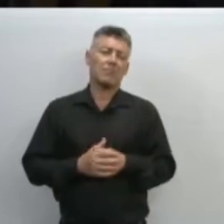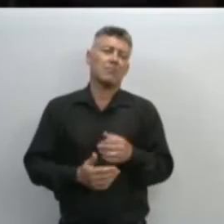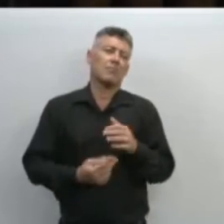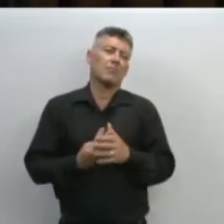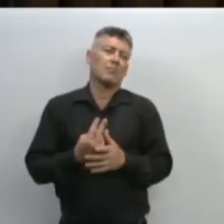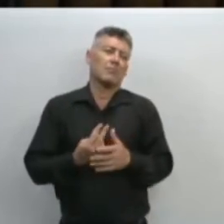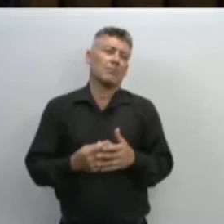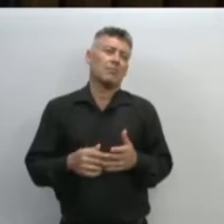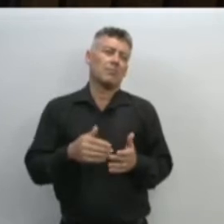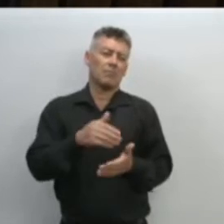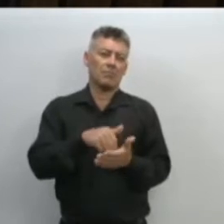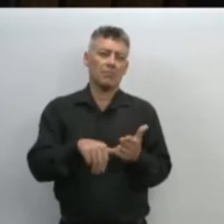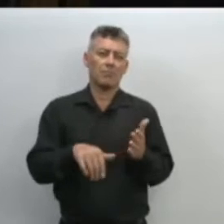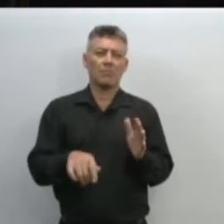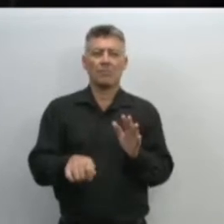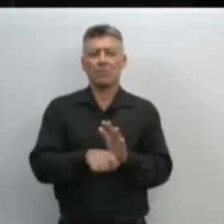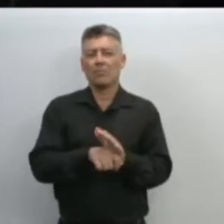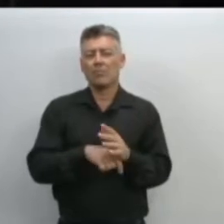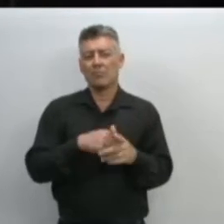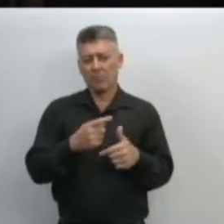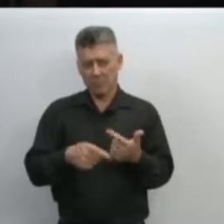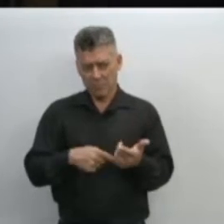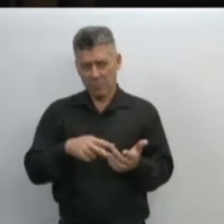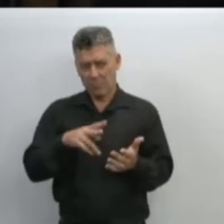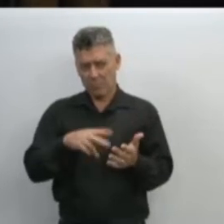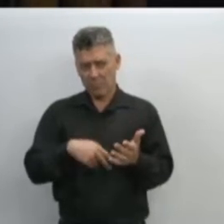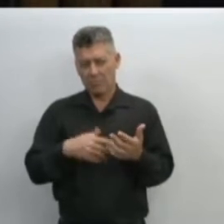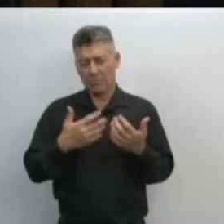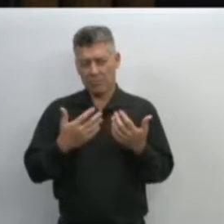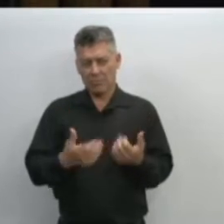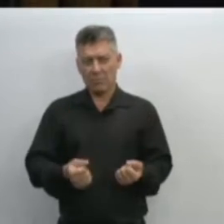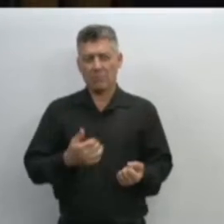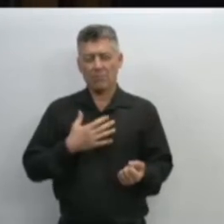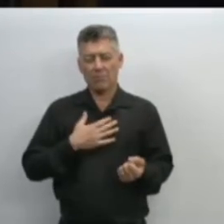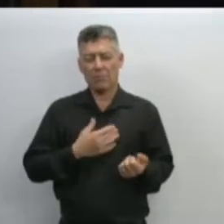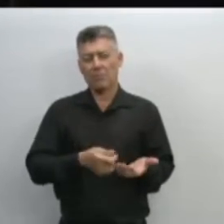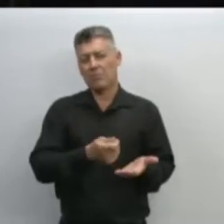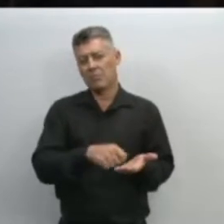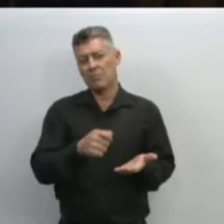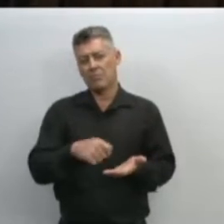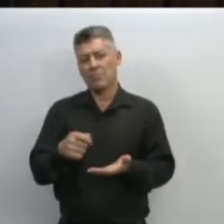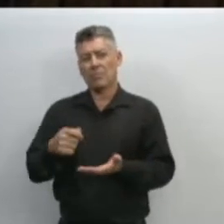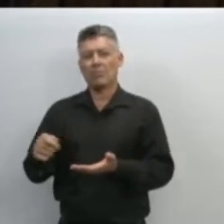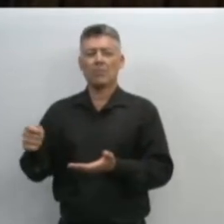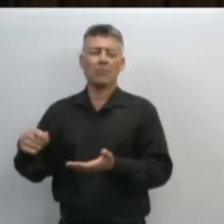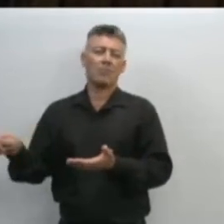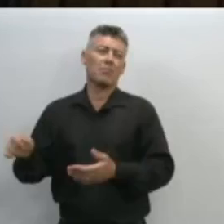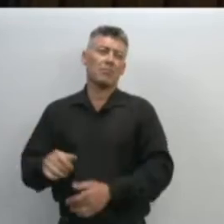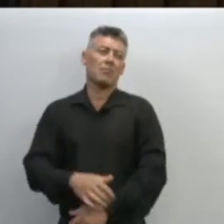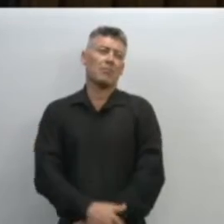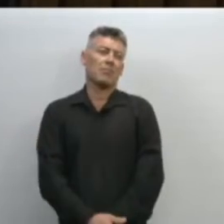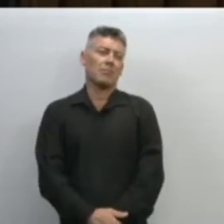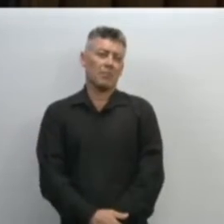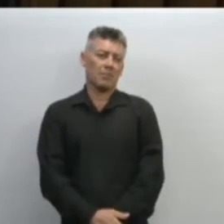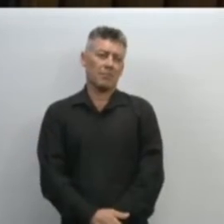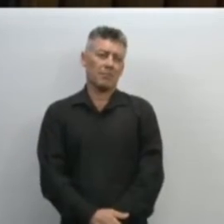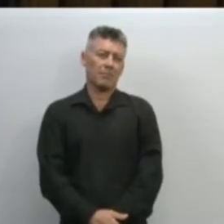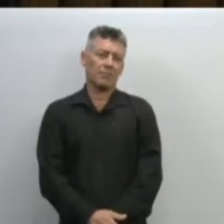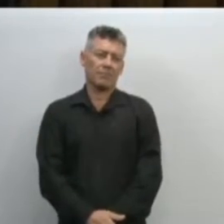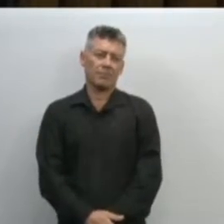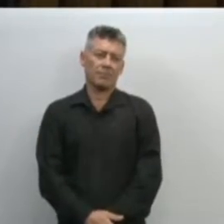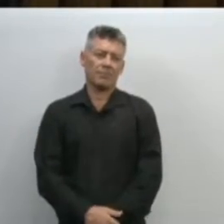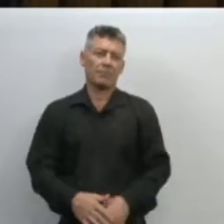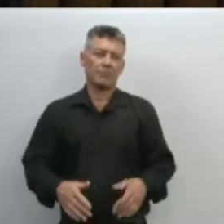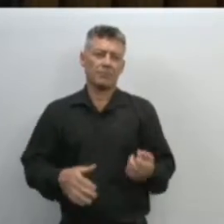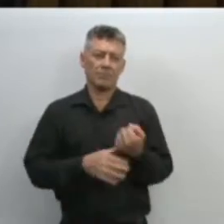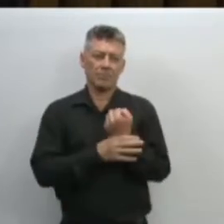segundo secretário fiz lavrar a presente ata, que depois de lida e se aprovada, vai por mim assinada e pelos demais membros que formam a mesa diretora